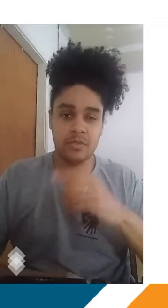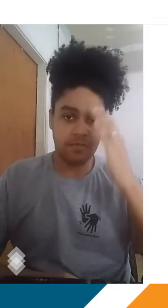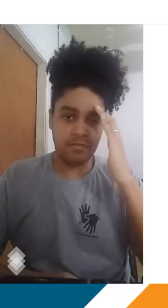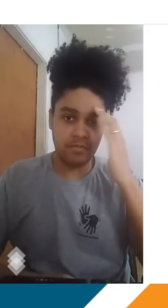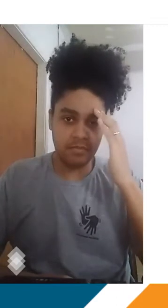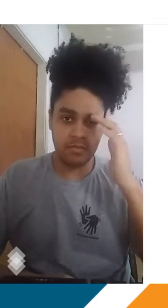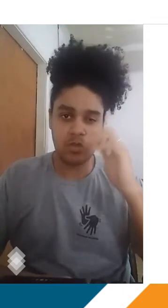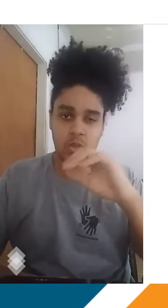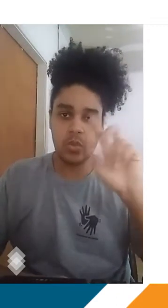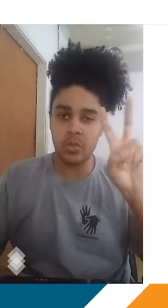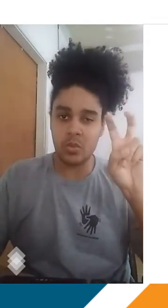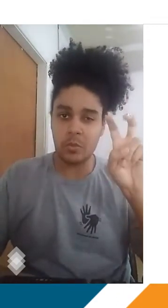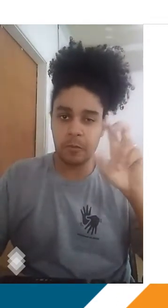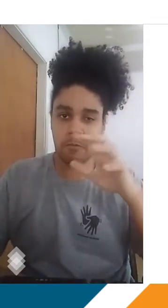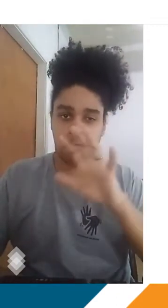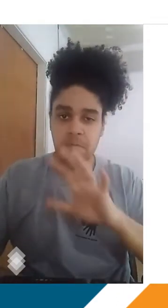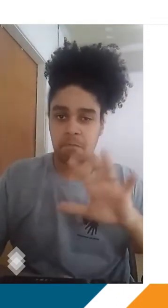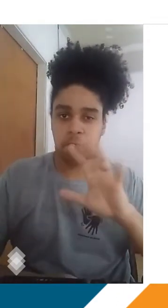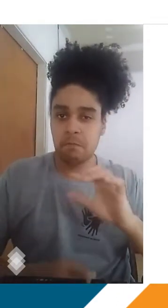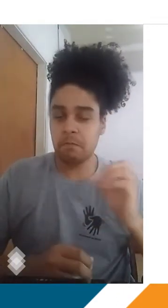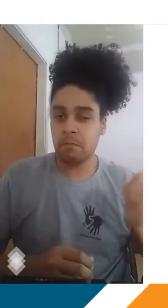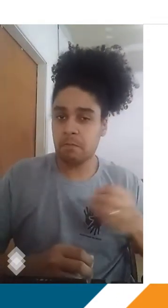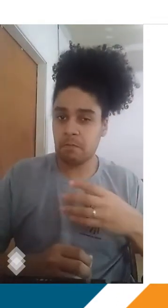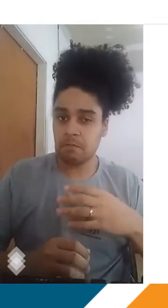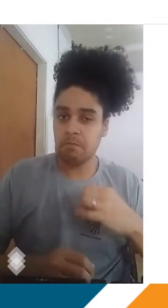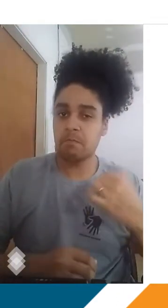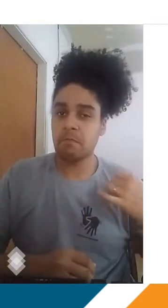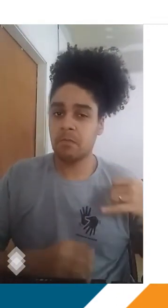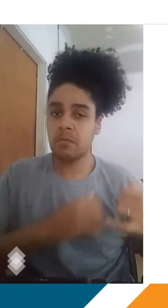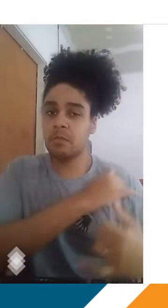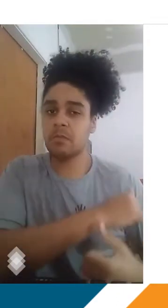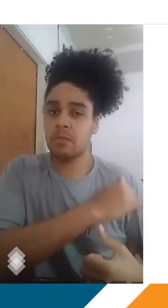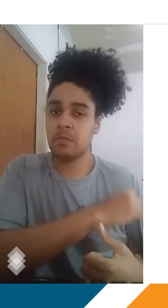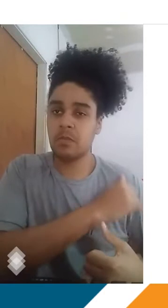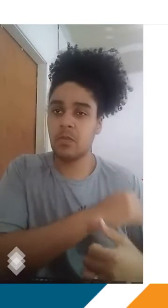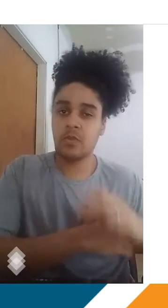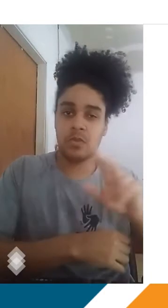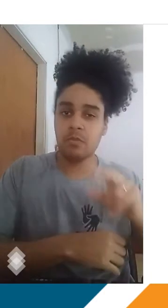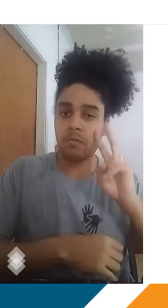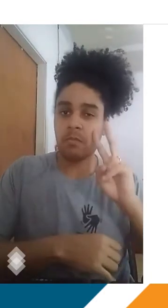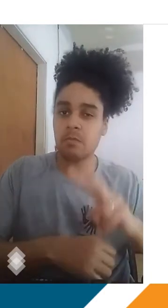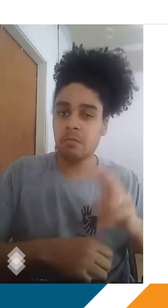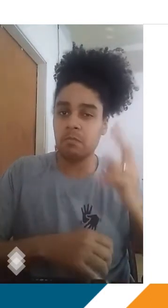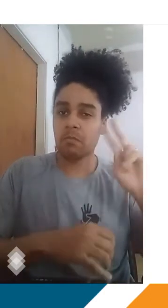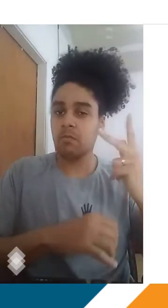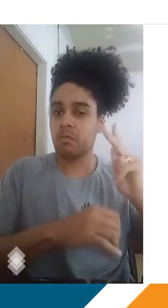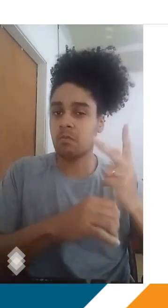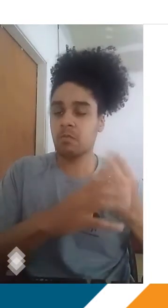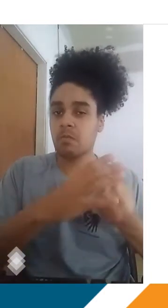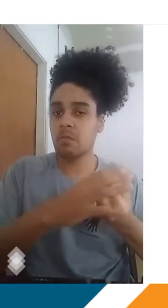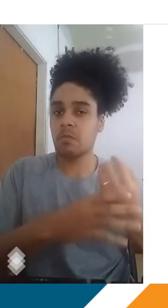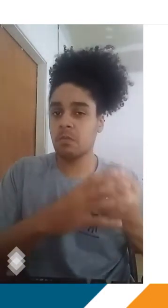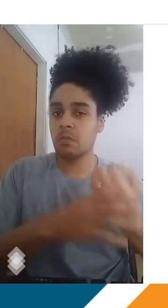Para que possamos entender a conjuntura contemporânea do estado do Rio de Janeiro, é fundamental que façamos uma alusão histórica à formação